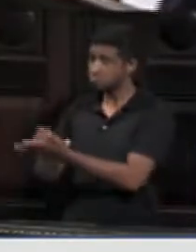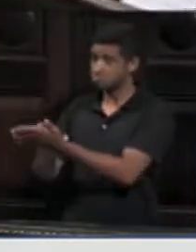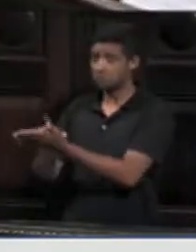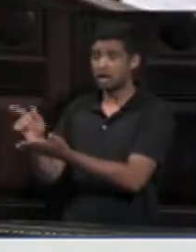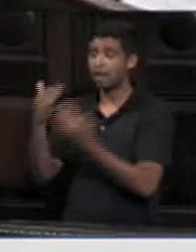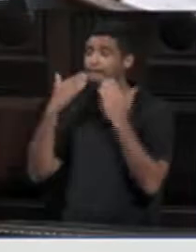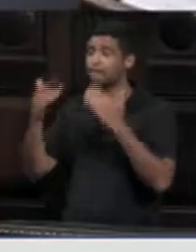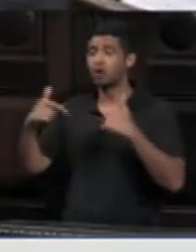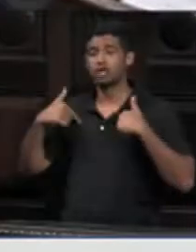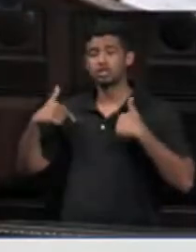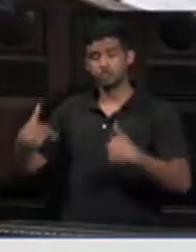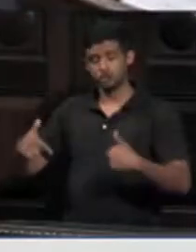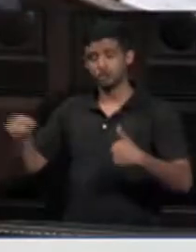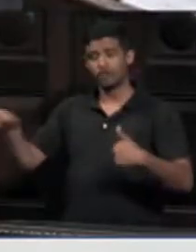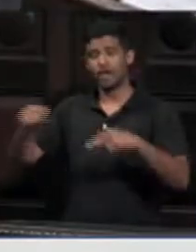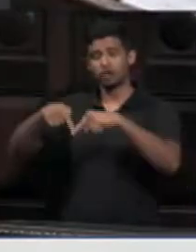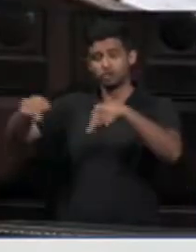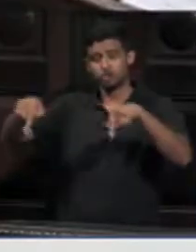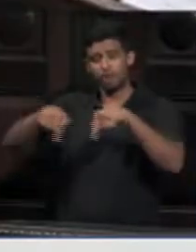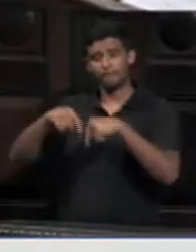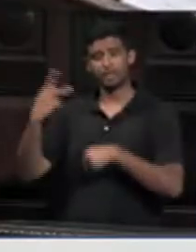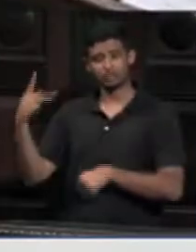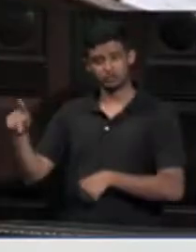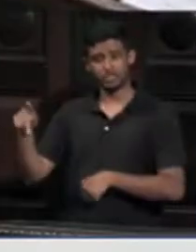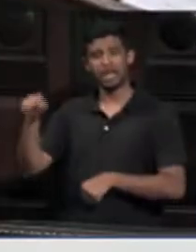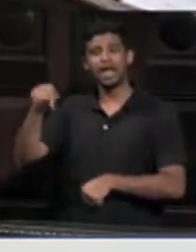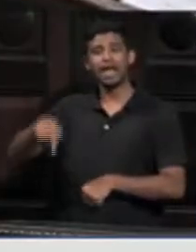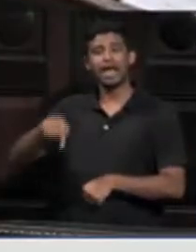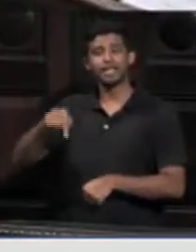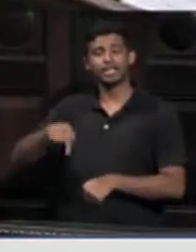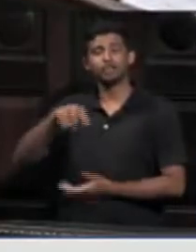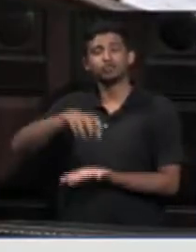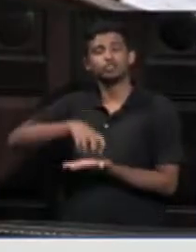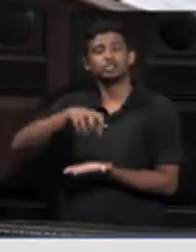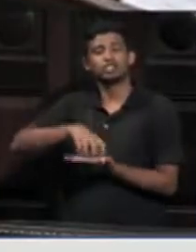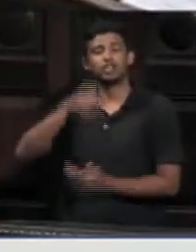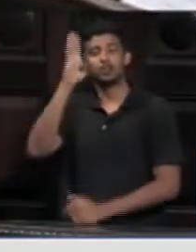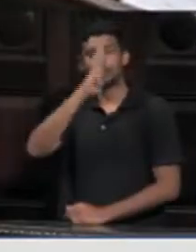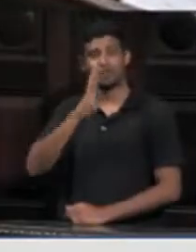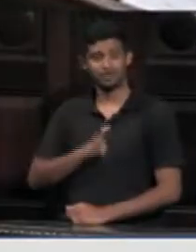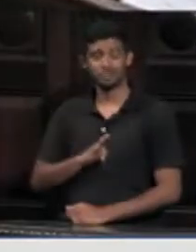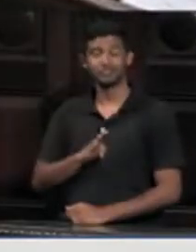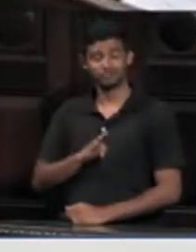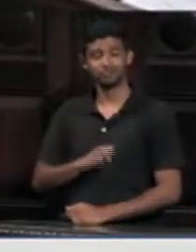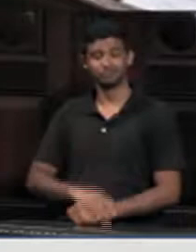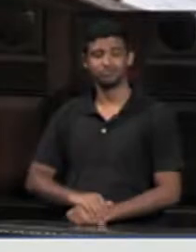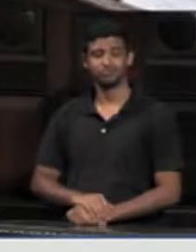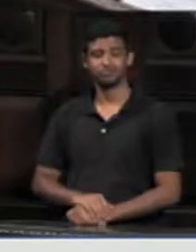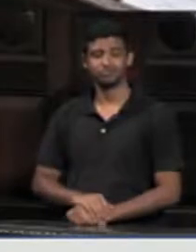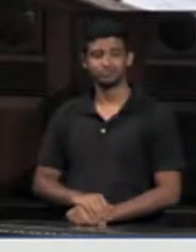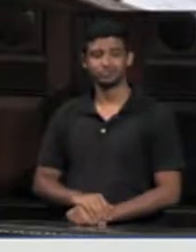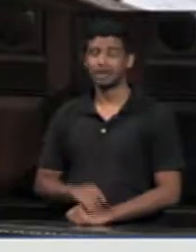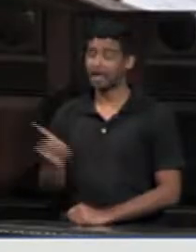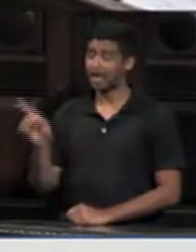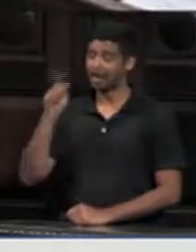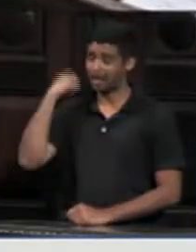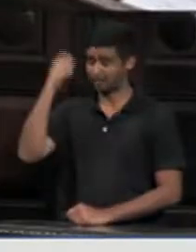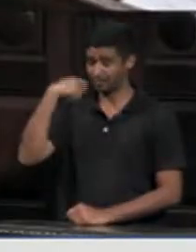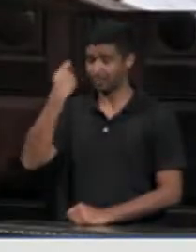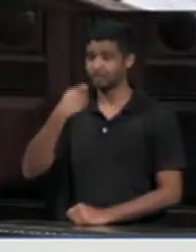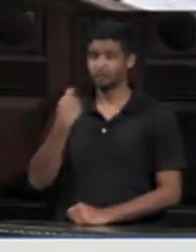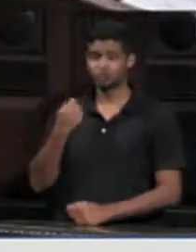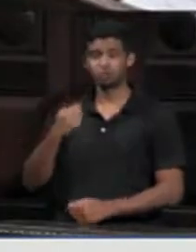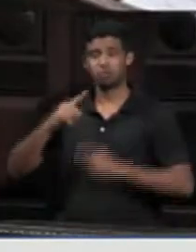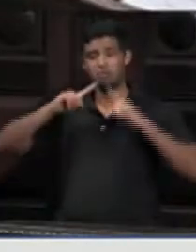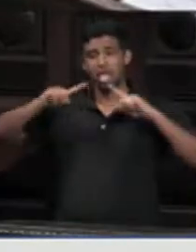ao espaço que existe na Central do Brasil, espaço cultural, Fernanda Montenegro, eu